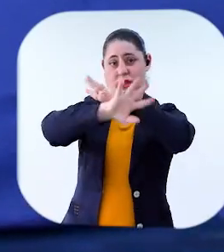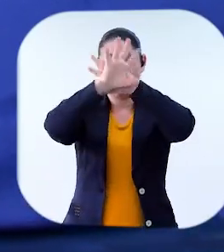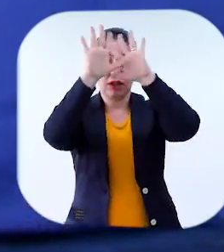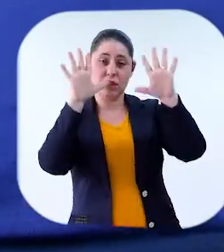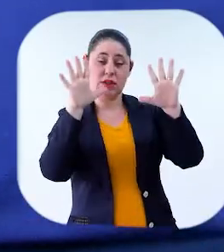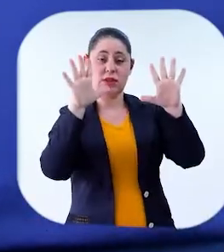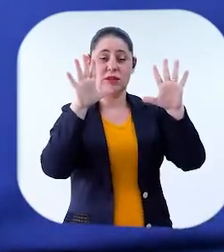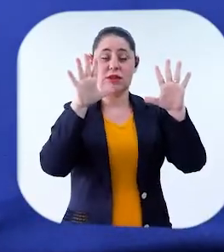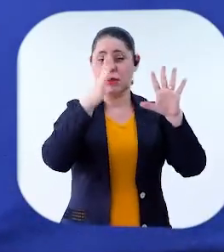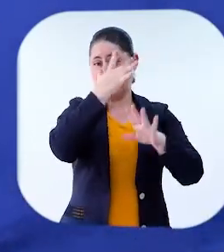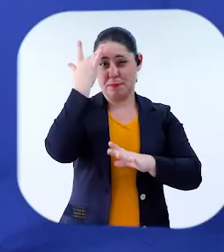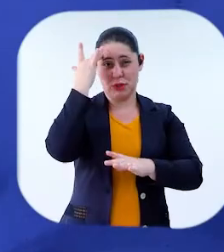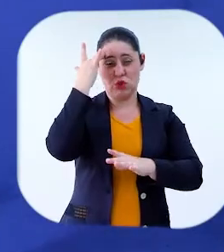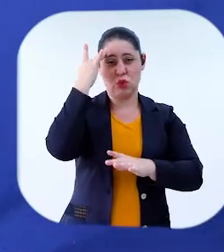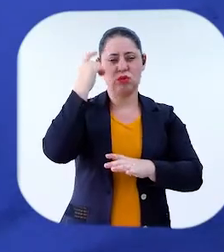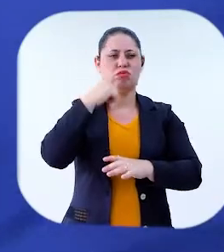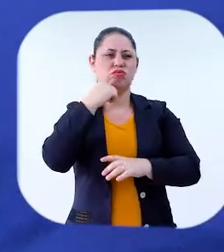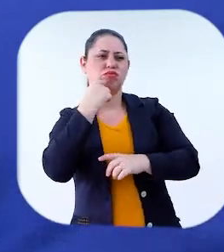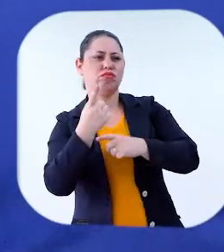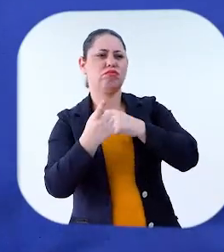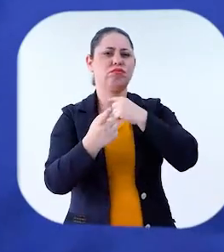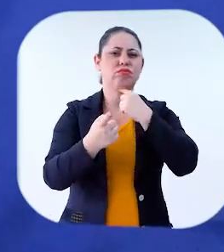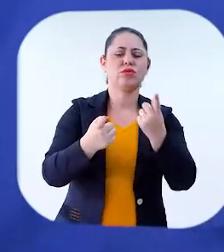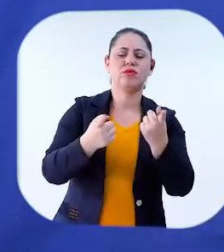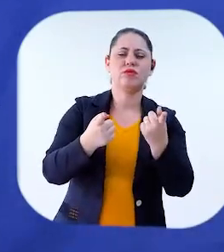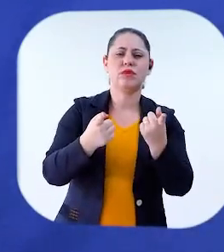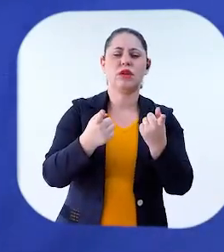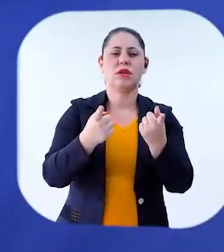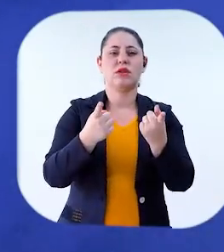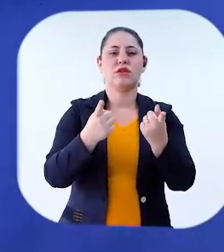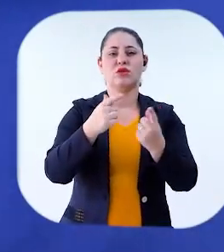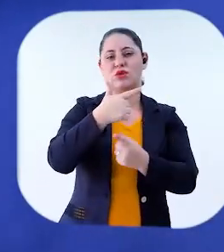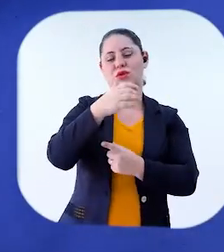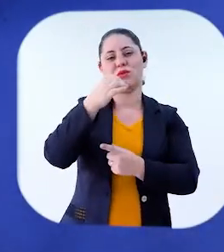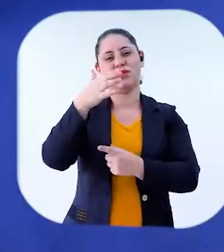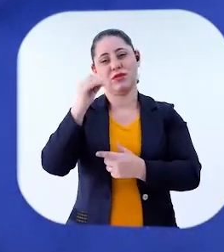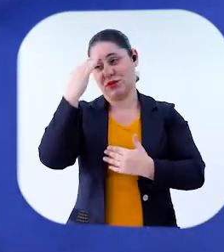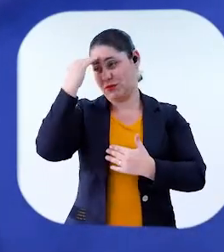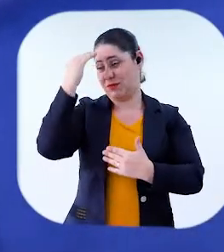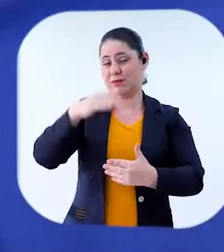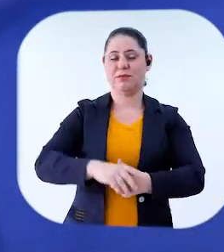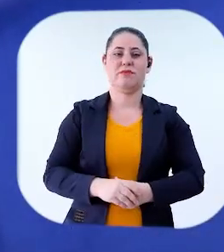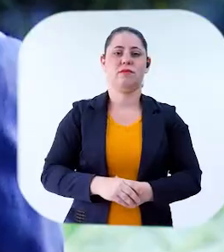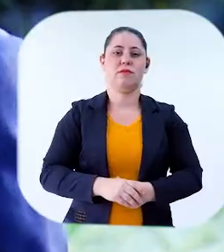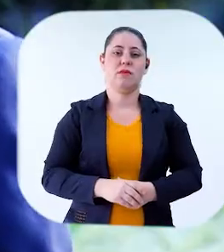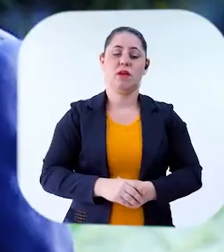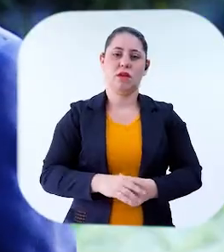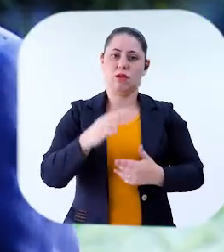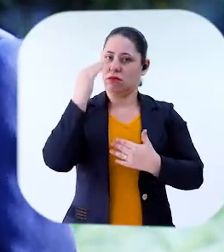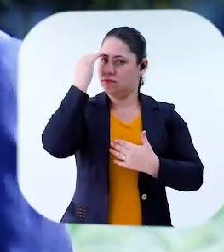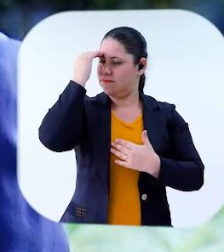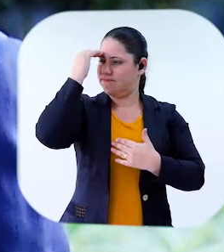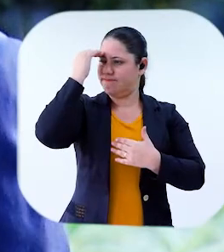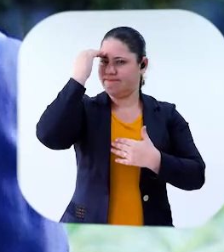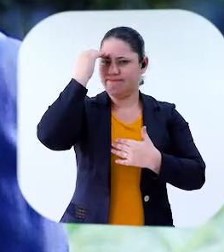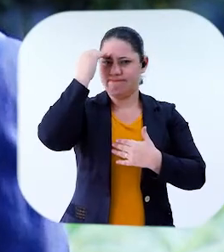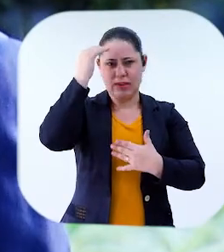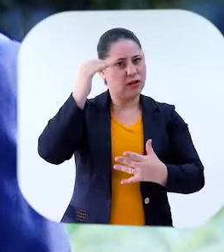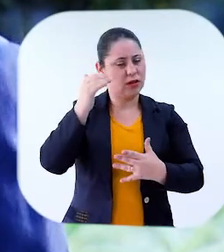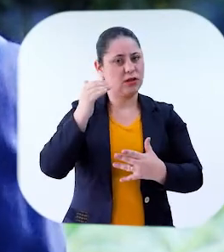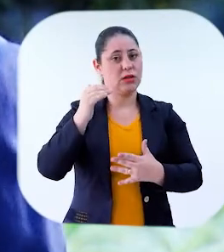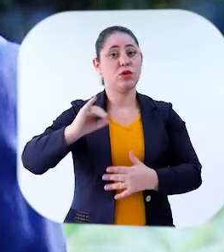seguidores da Assembleia Legislativa no Instagram tinham sobre as eleições de 2020. A palavra é sua, doutor. Olha, quero